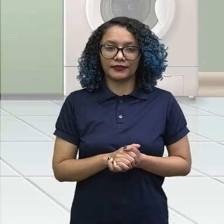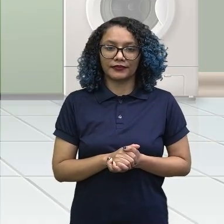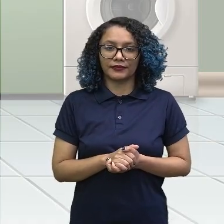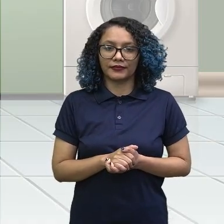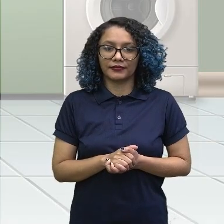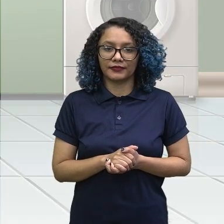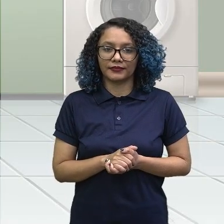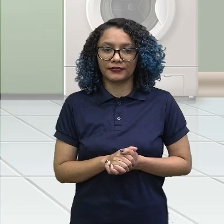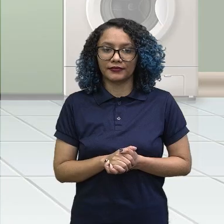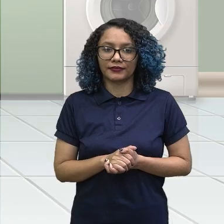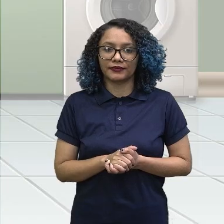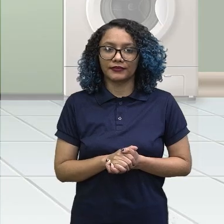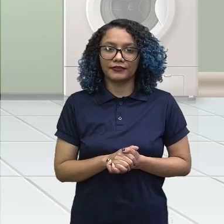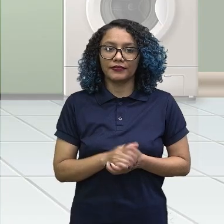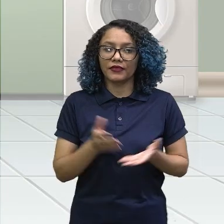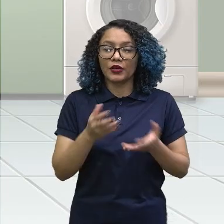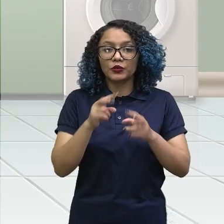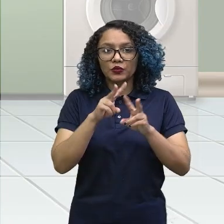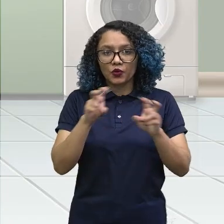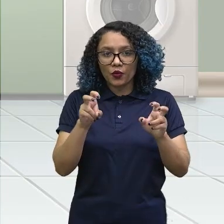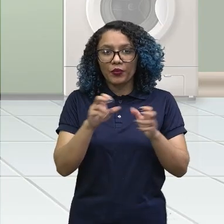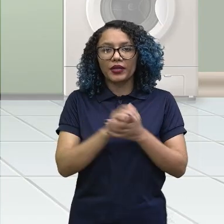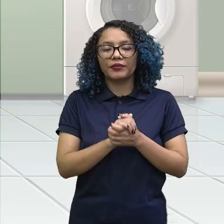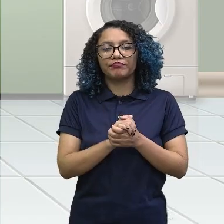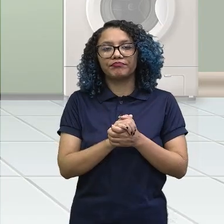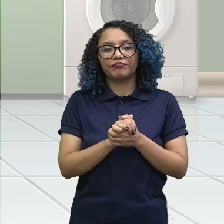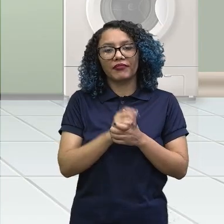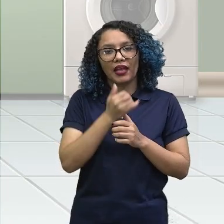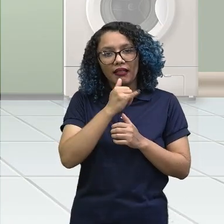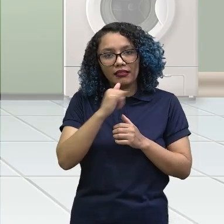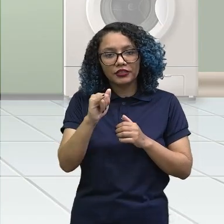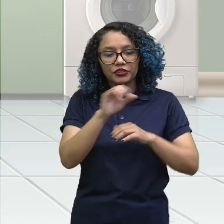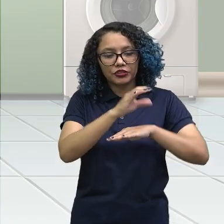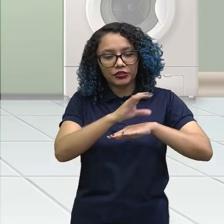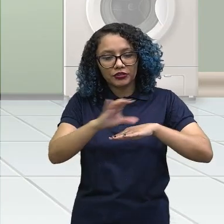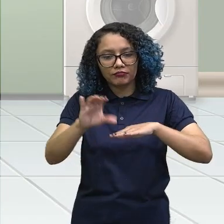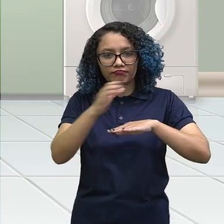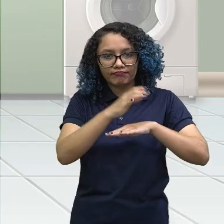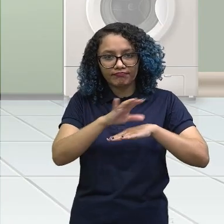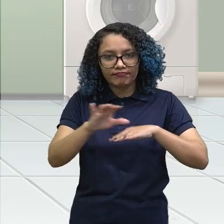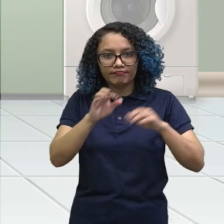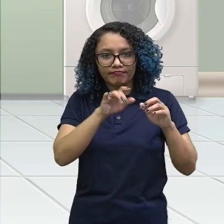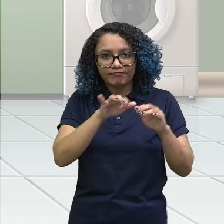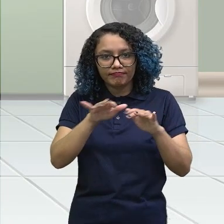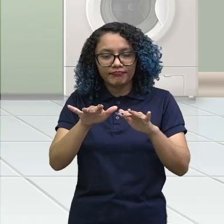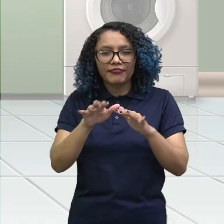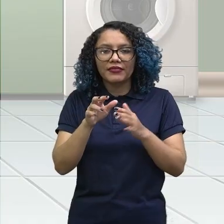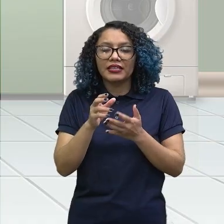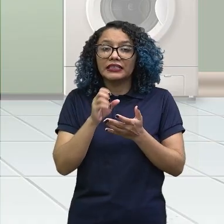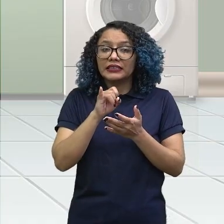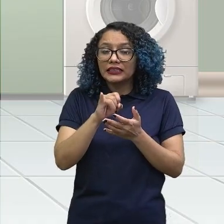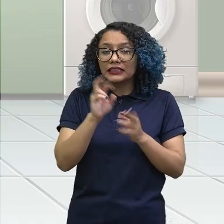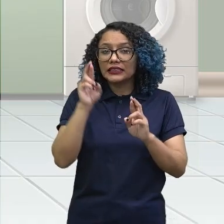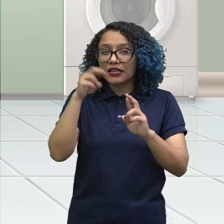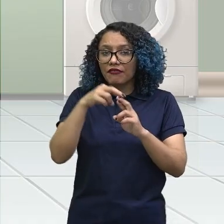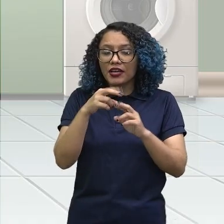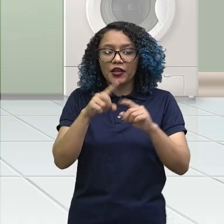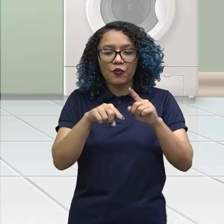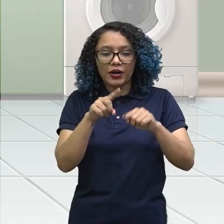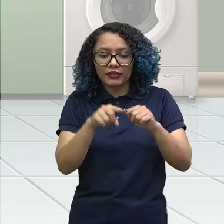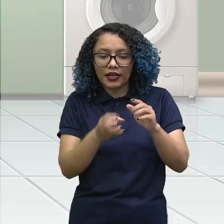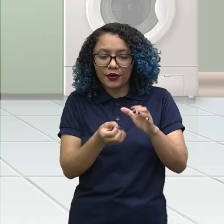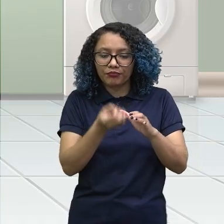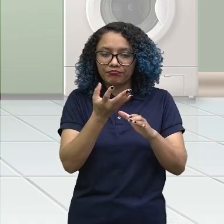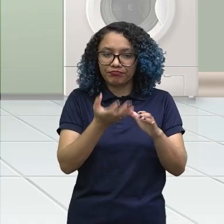ainda desse movimento, você percebe aí nesta imagem, sempre que falarmos aí do gerador,